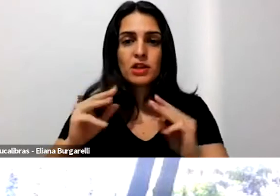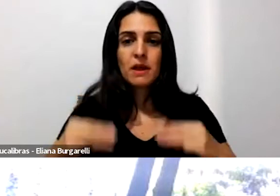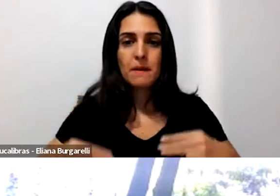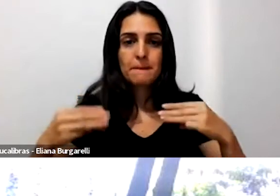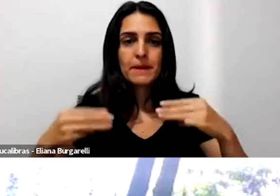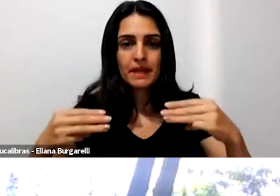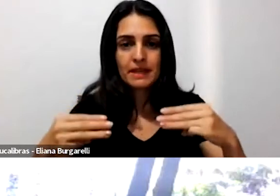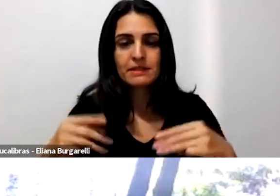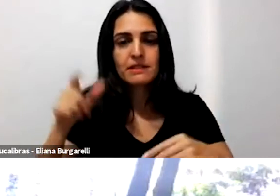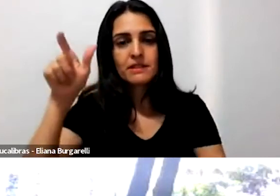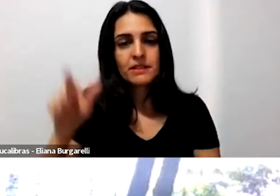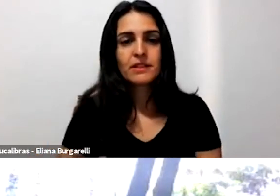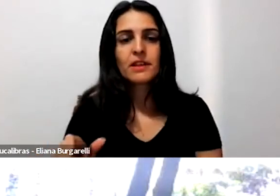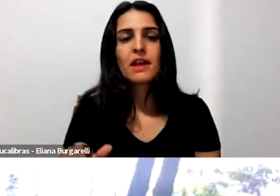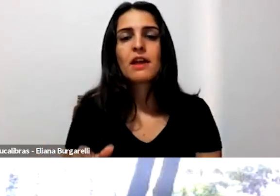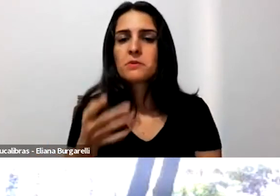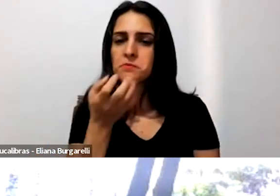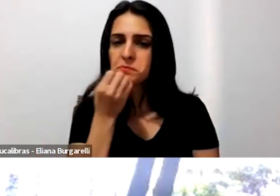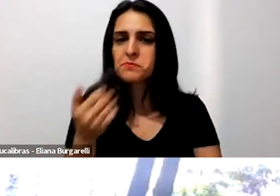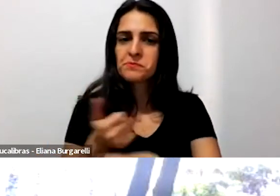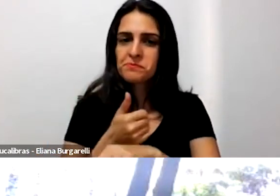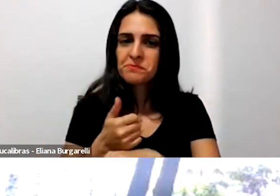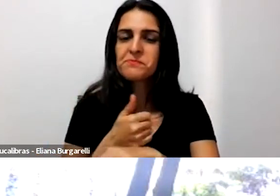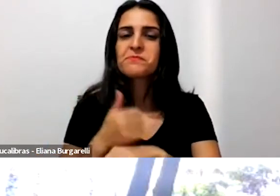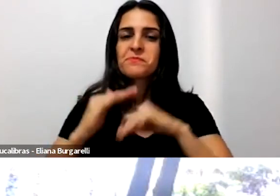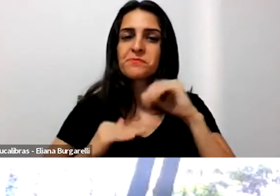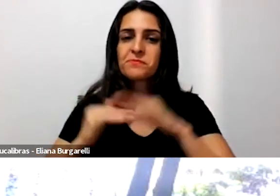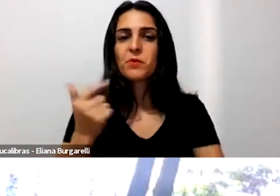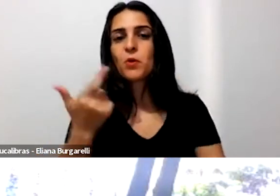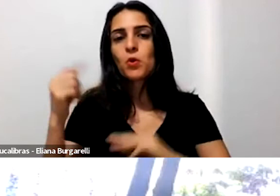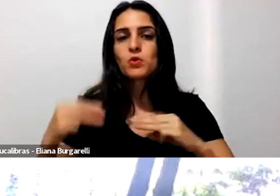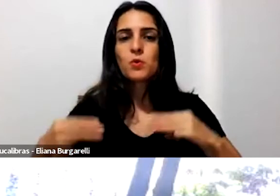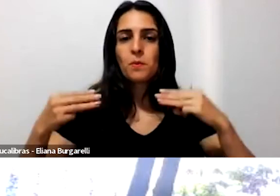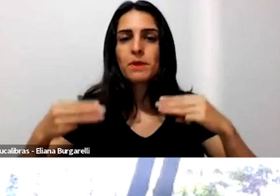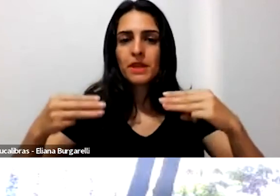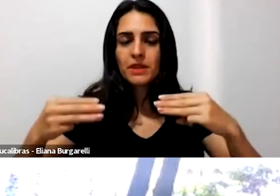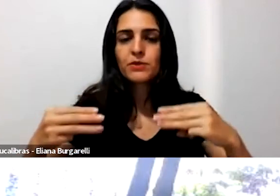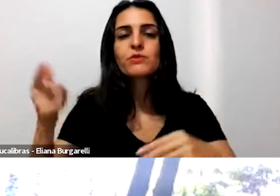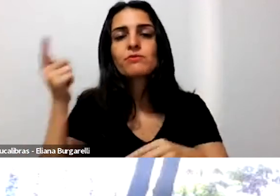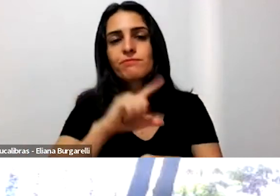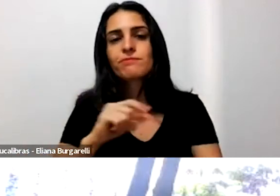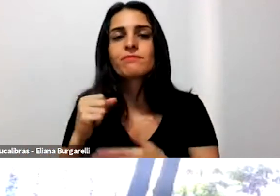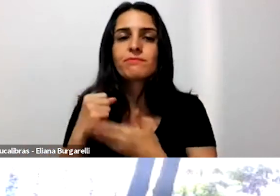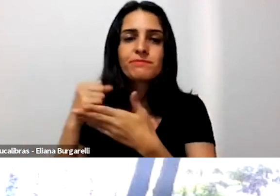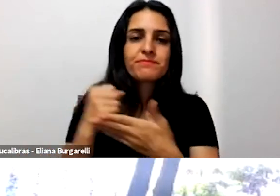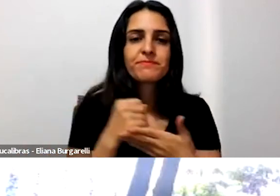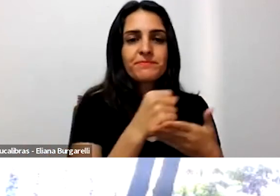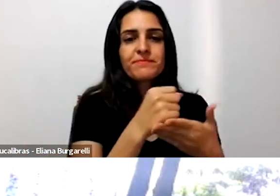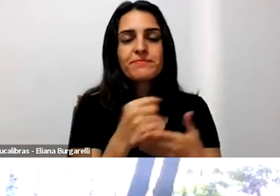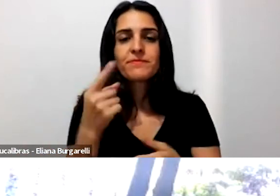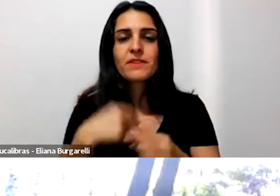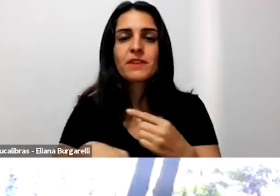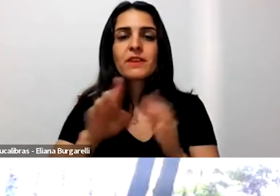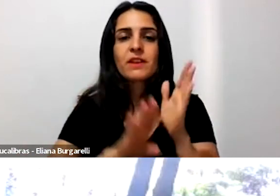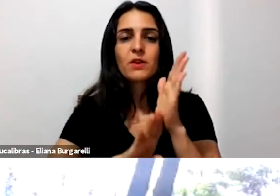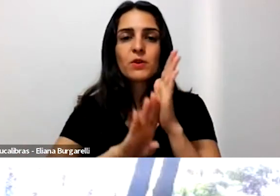de governos de direita, de esquerda, de centro, historicamente, eles vêm melhorando cada vez